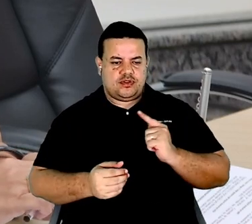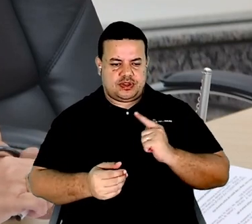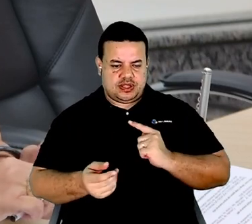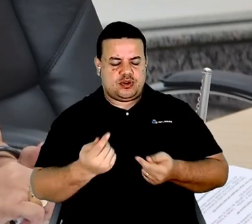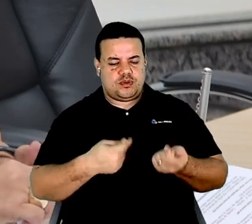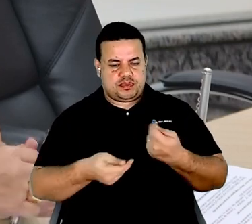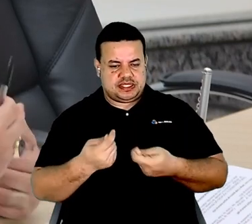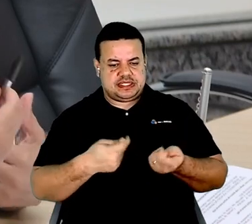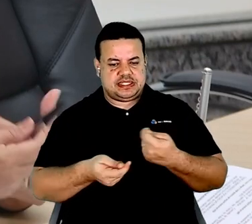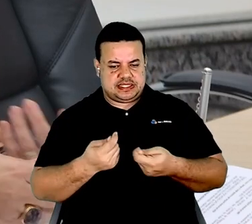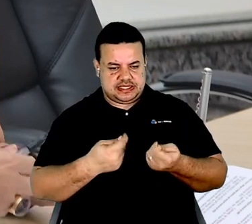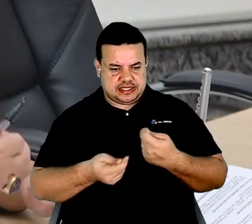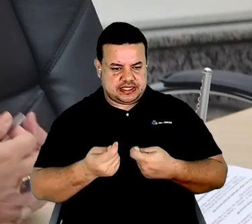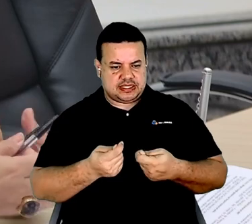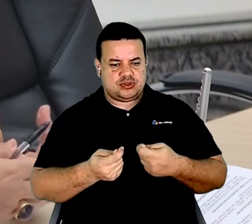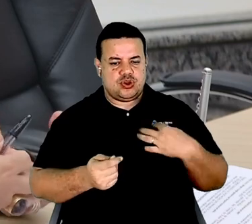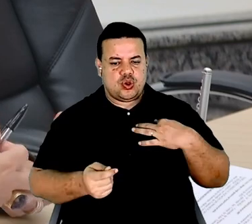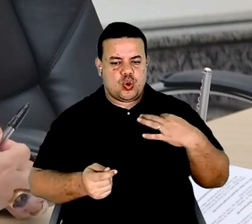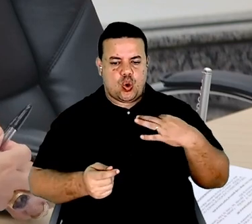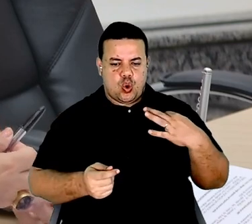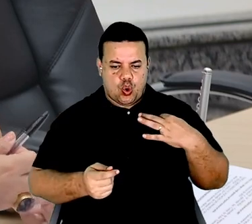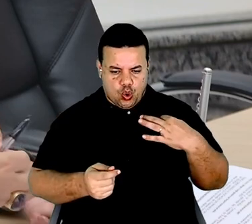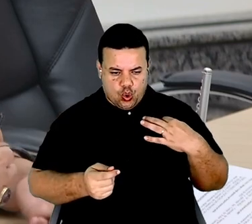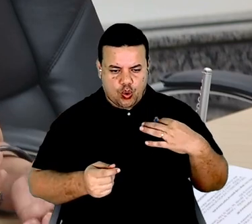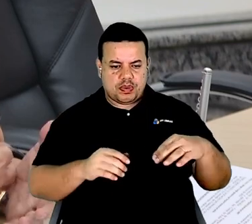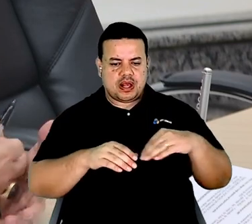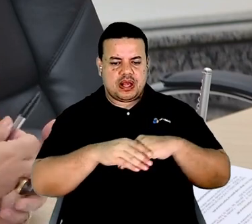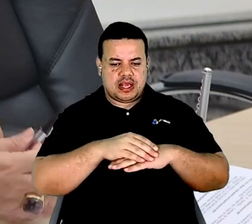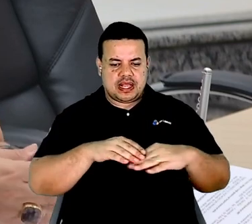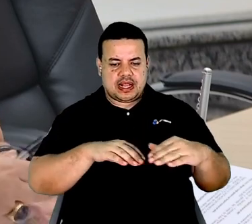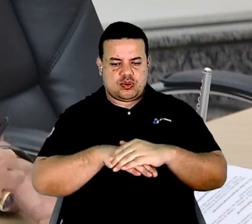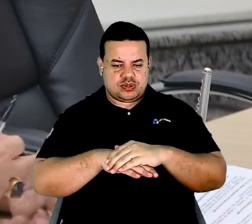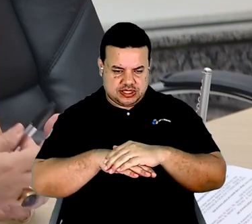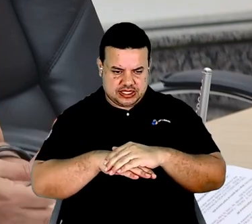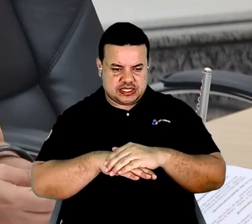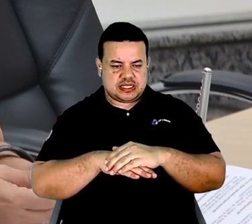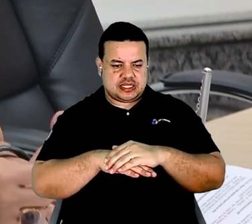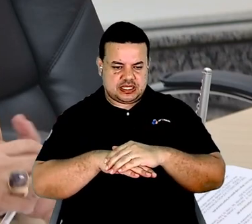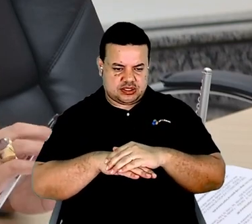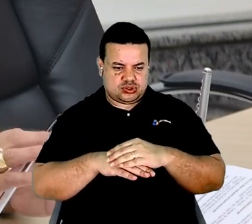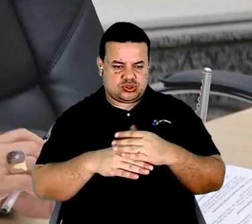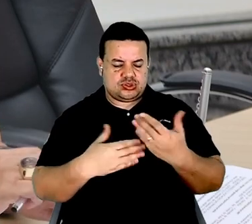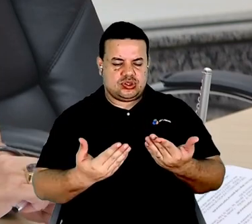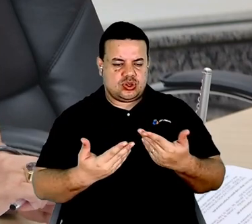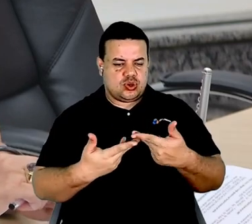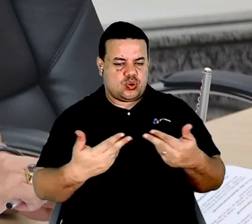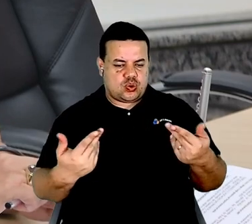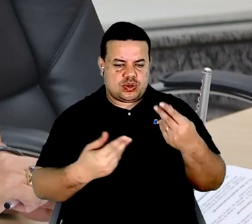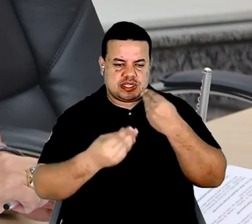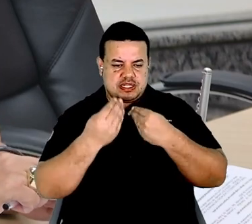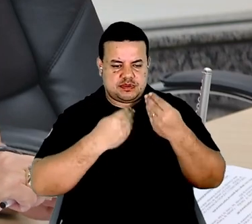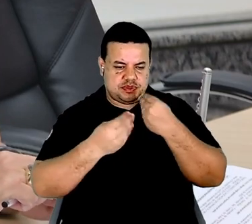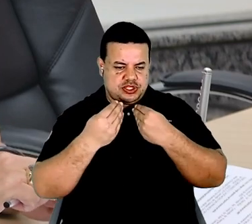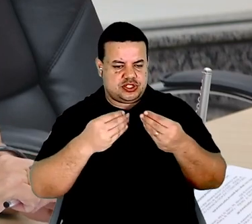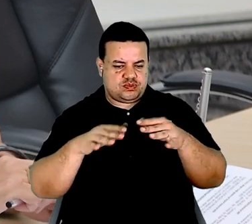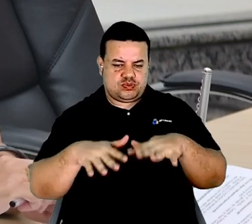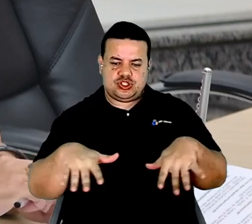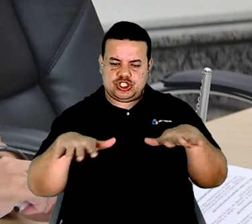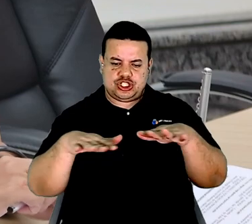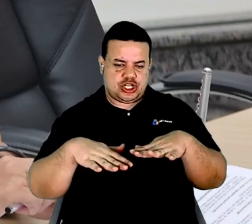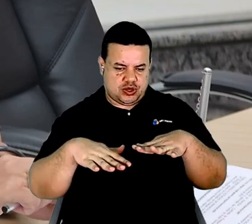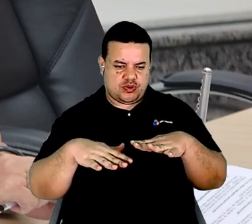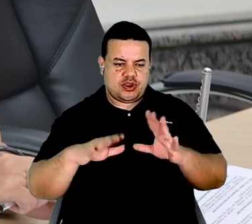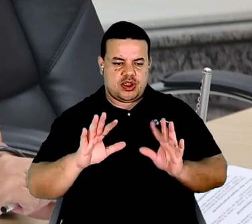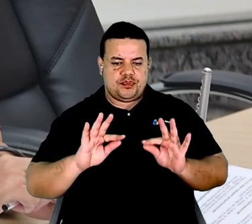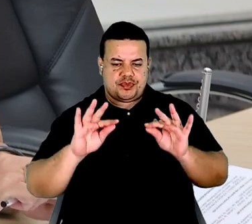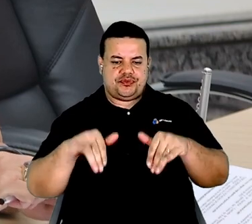comercializados roupas, calçados, gêneros alimentícios de forma geral. E, para fechar a